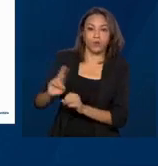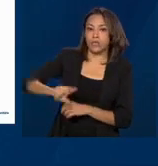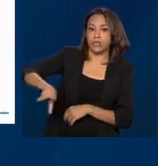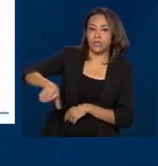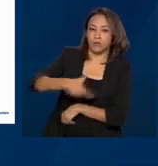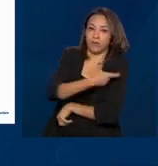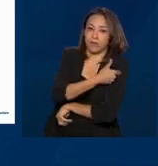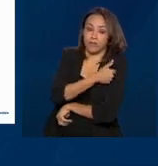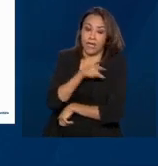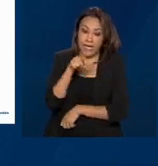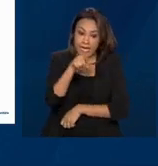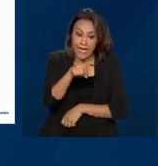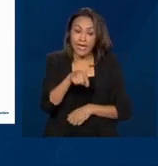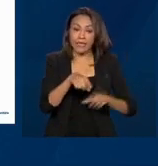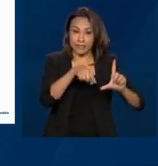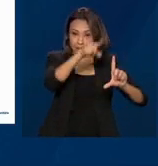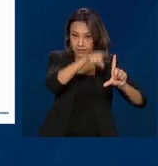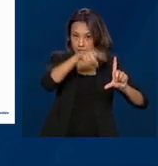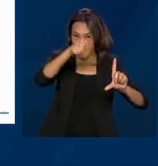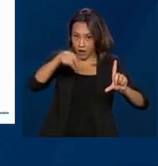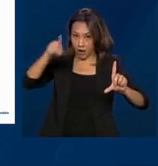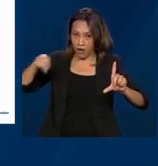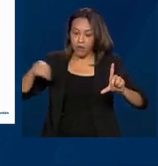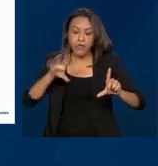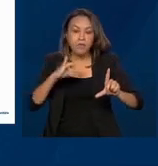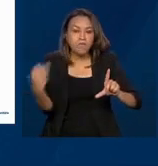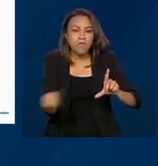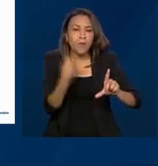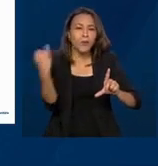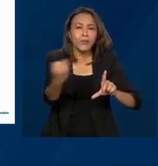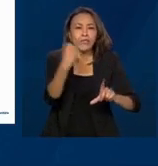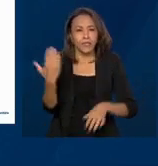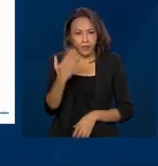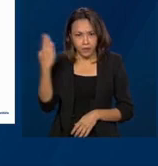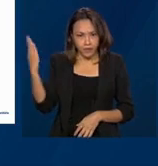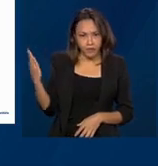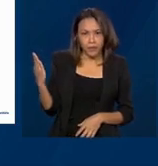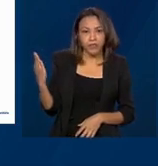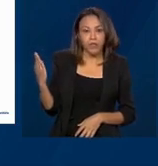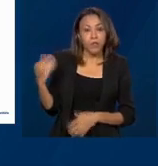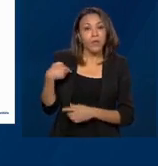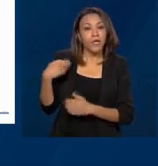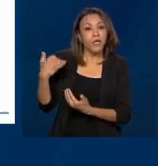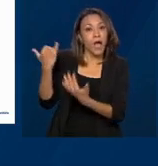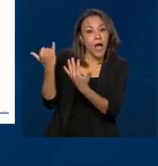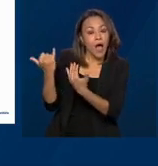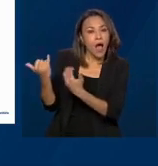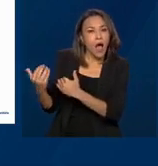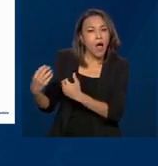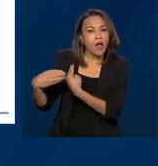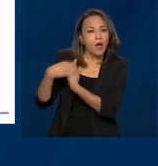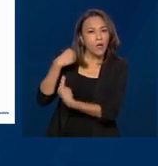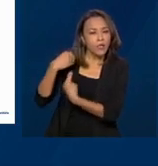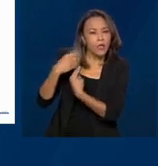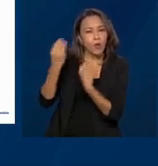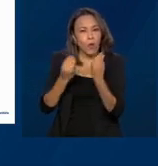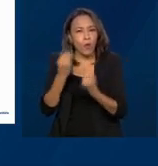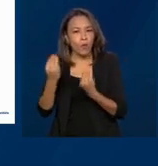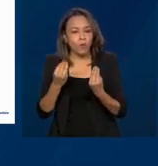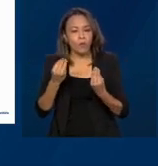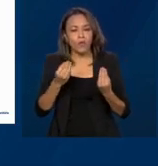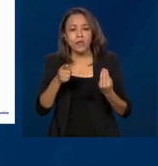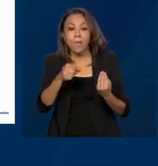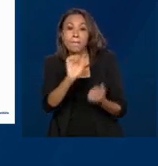gráfico bastante importante, que ele começa a avaliar o risco acumulado a partir da